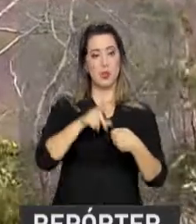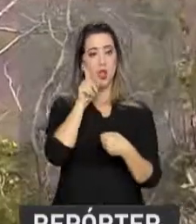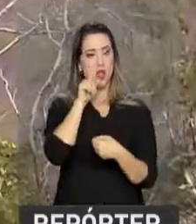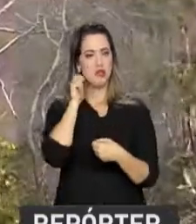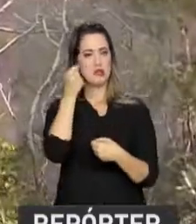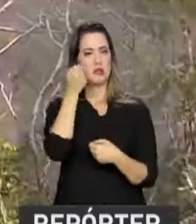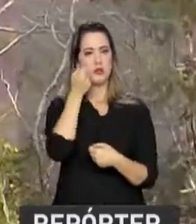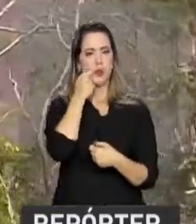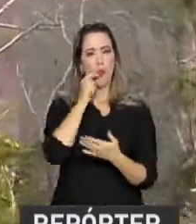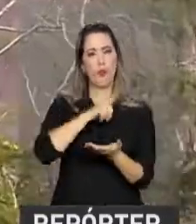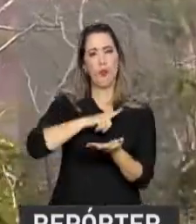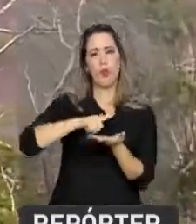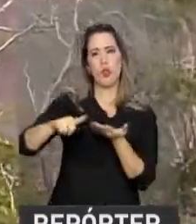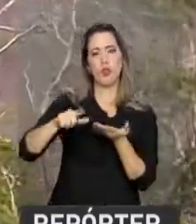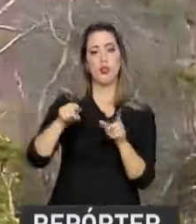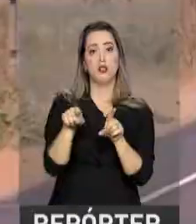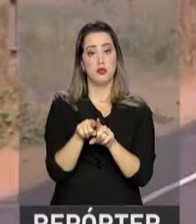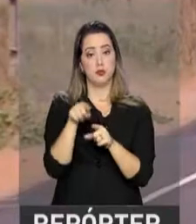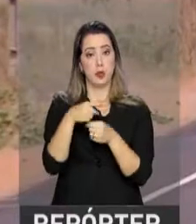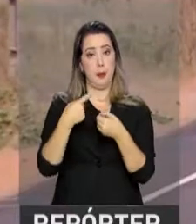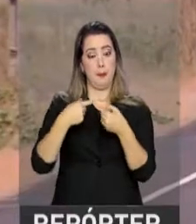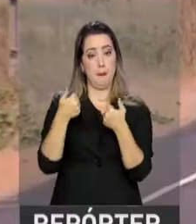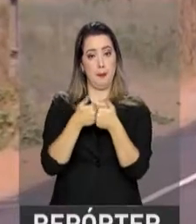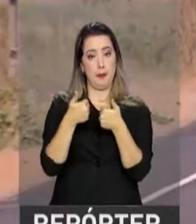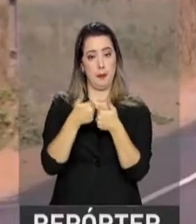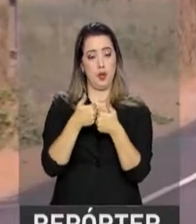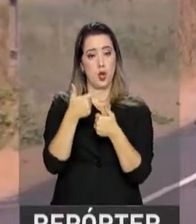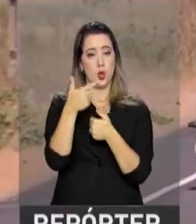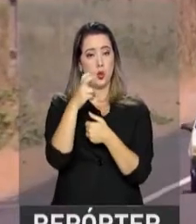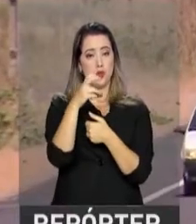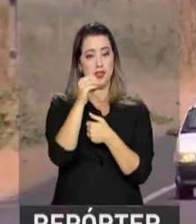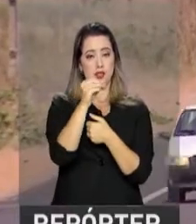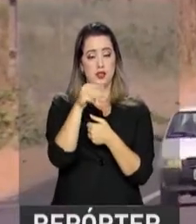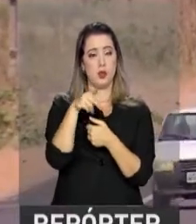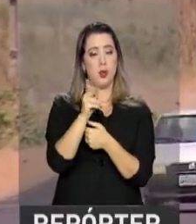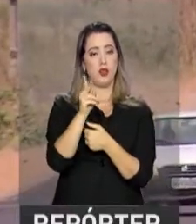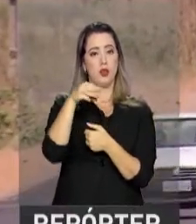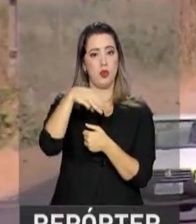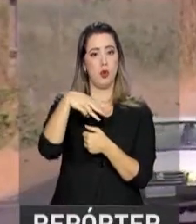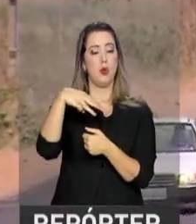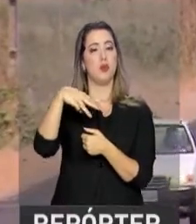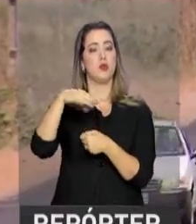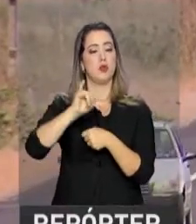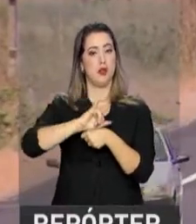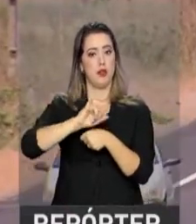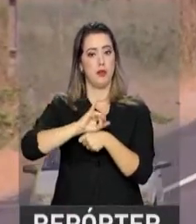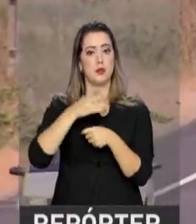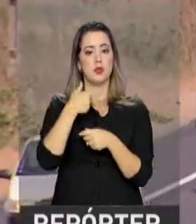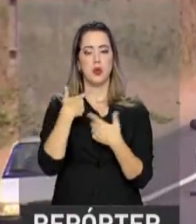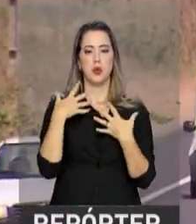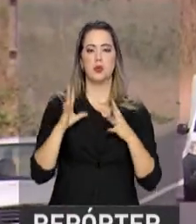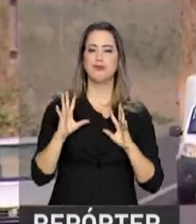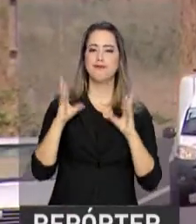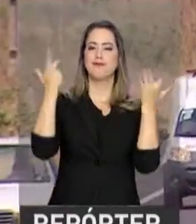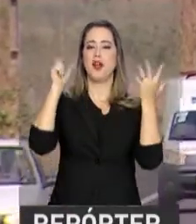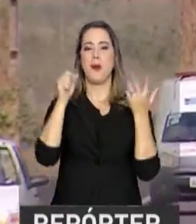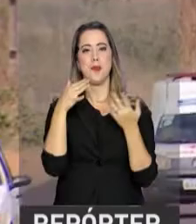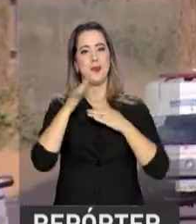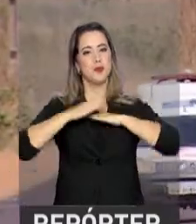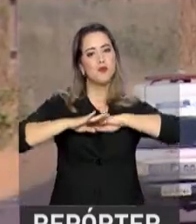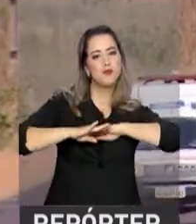a 250 quilômetros de maceió finalmente podem comemorar a pavimentação da rodovia br